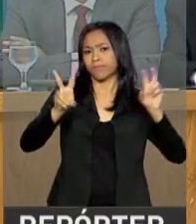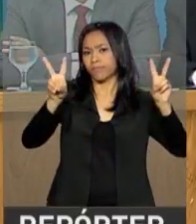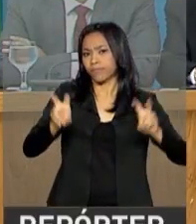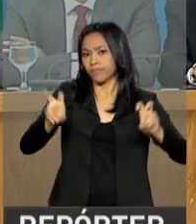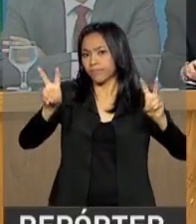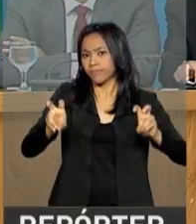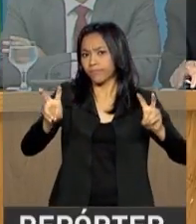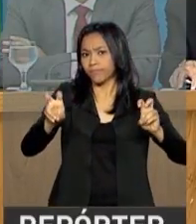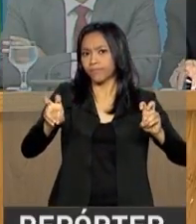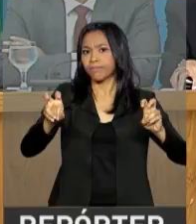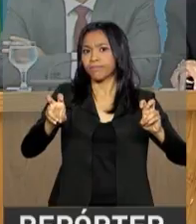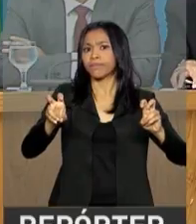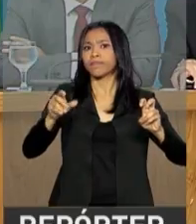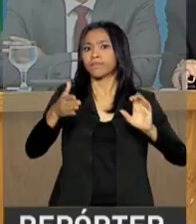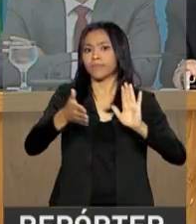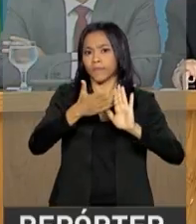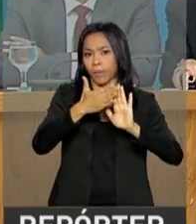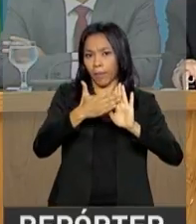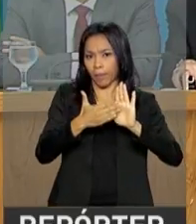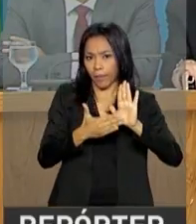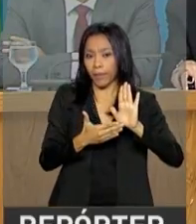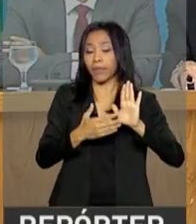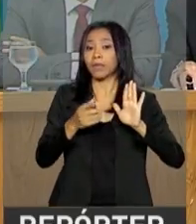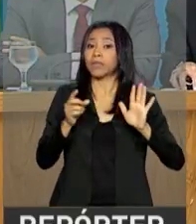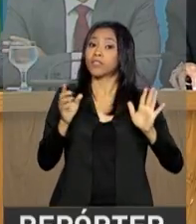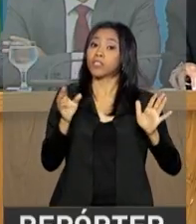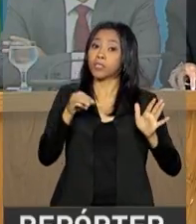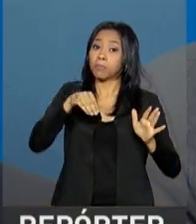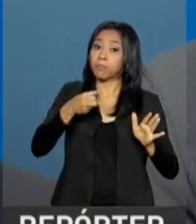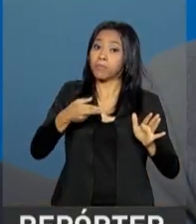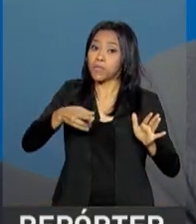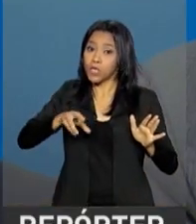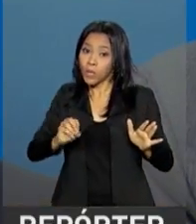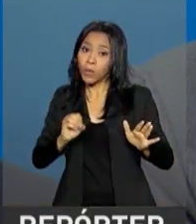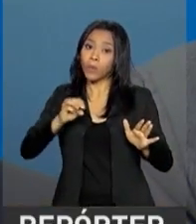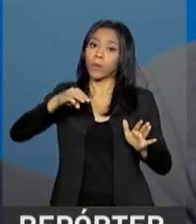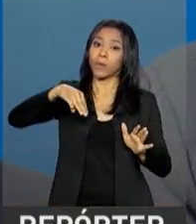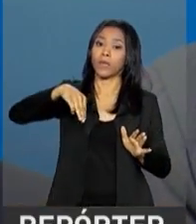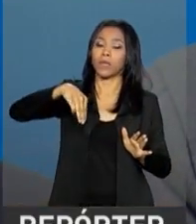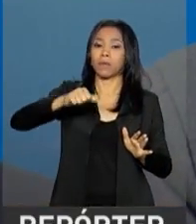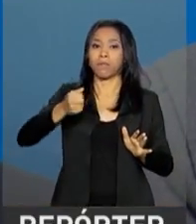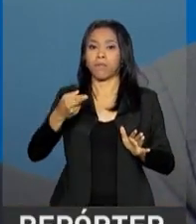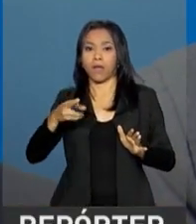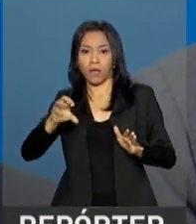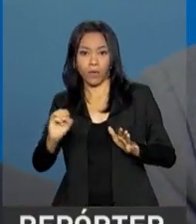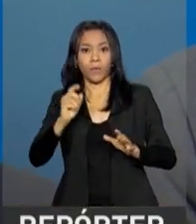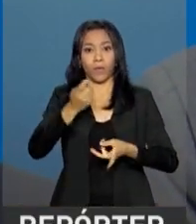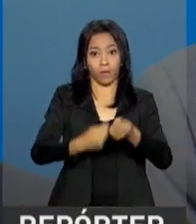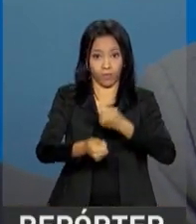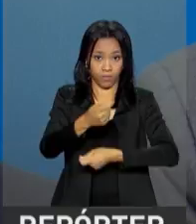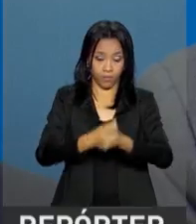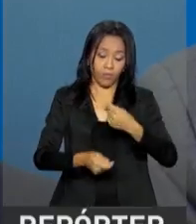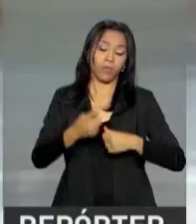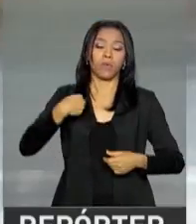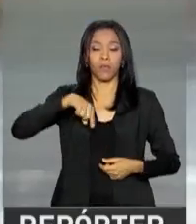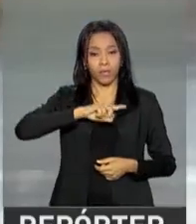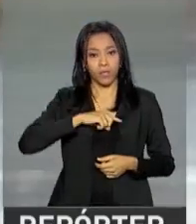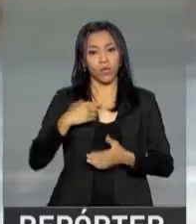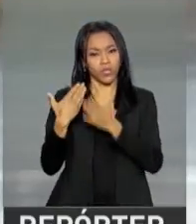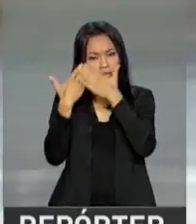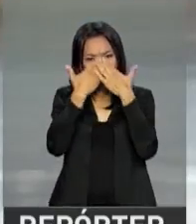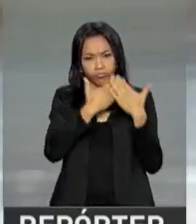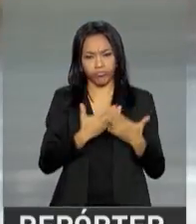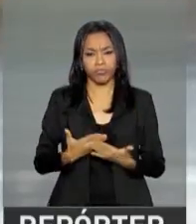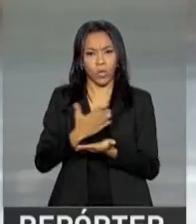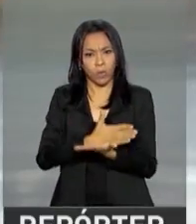micro e macro econômica para nós imediatamente passarmos a trabalhar nesta pauta as medidas